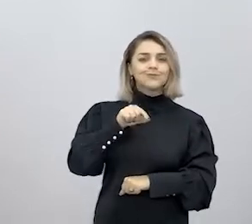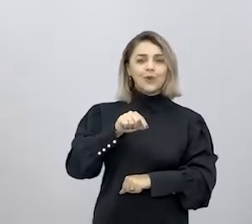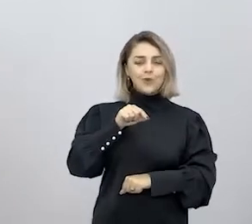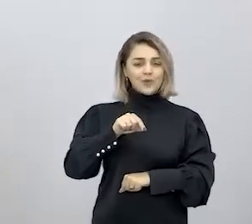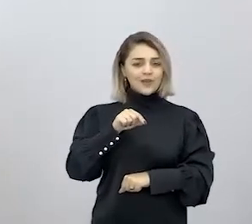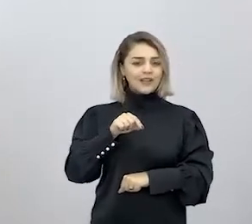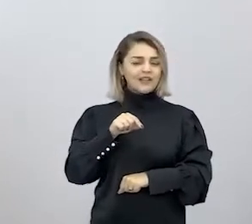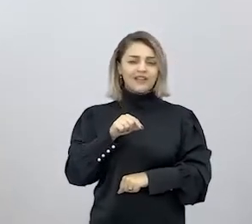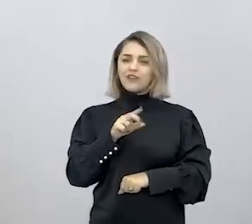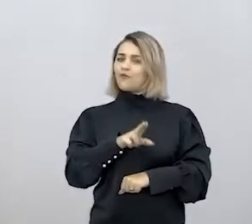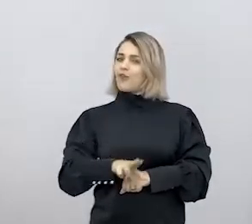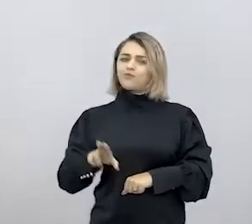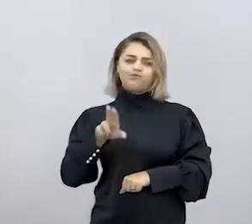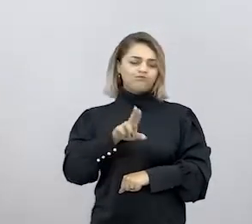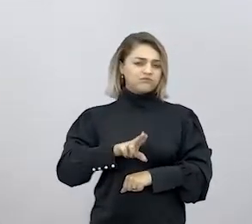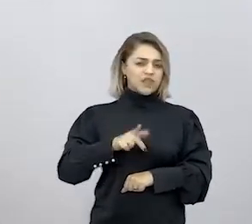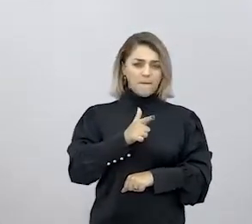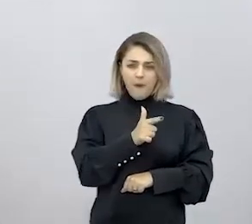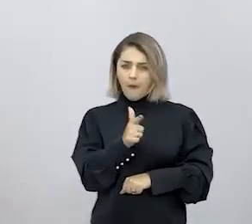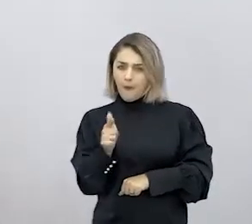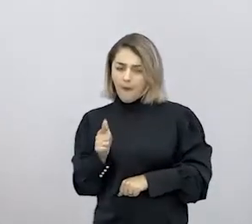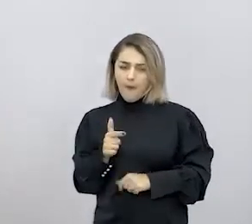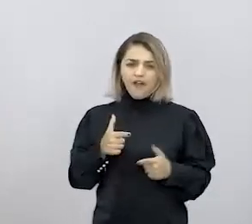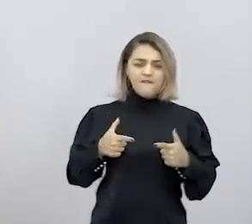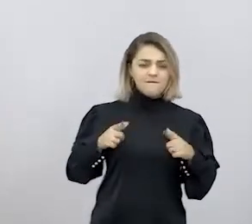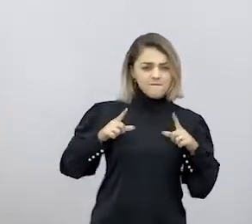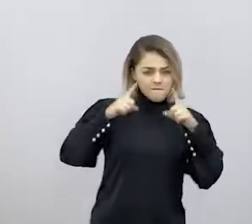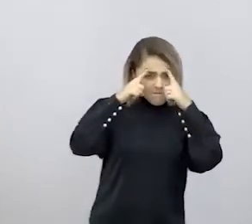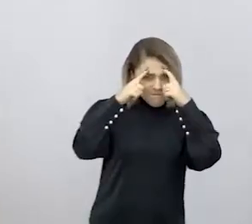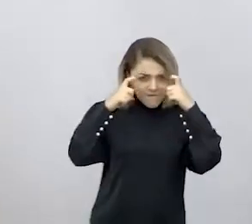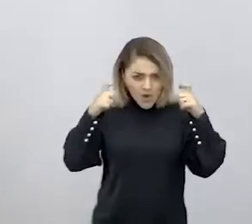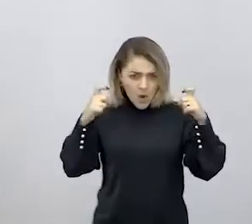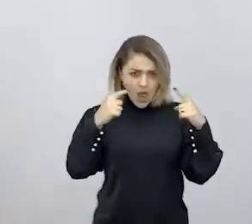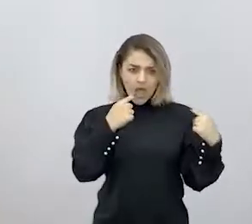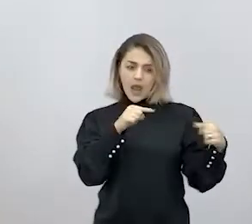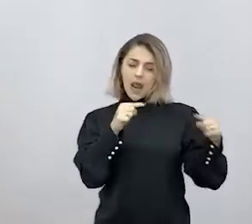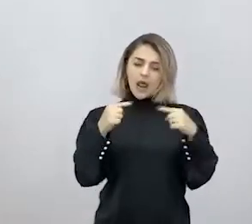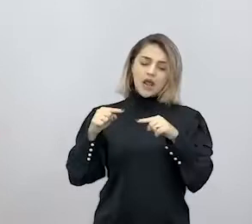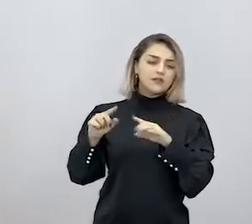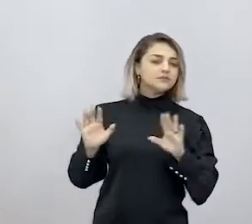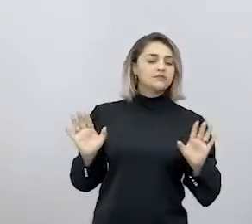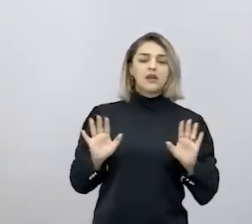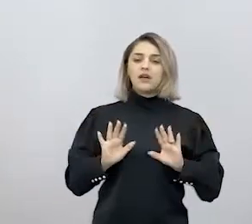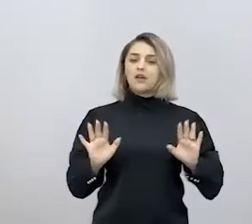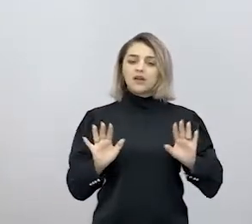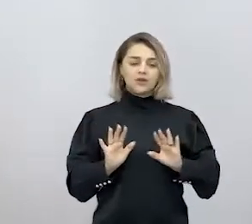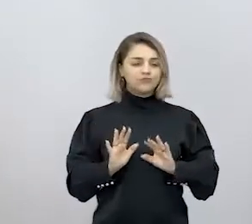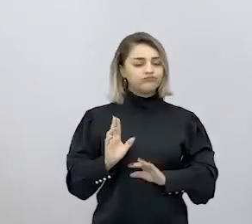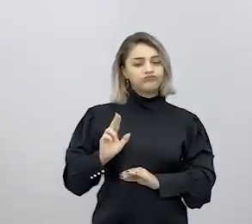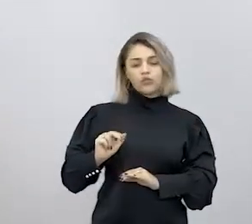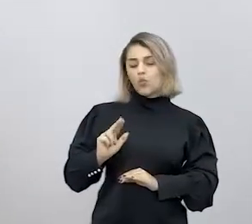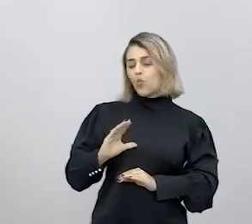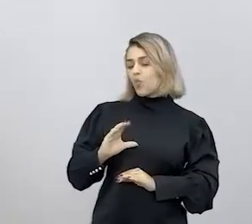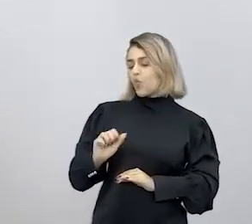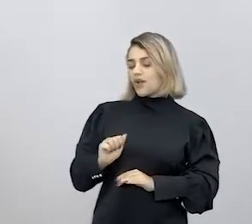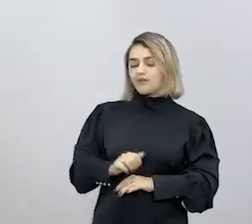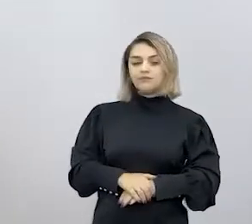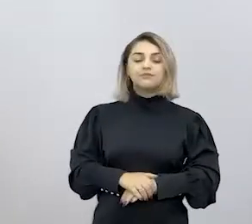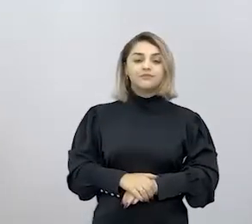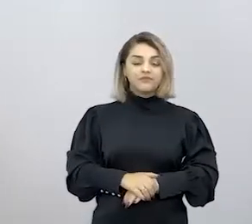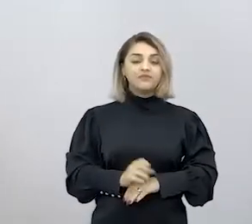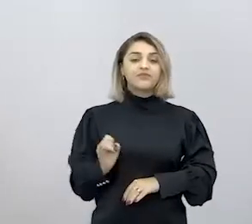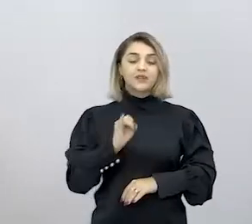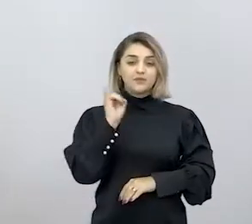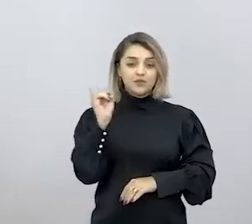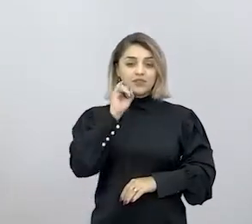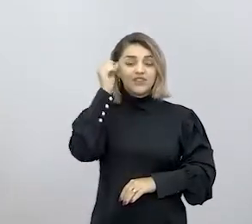com armas, nunca é com agressão, nunca é com incivilidade. Violência. Violência nunca, sempre é com ideias. Eu acredito